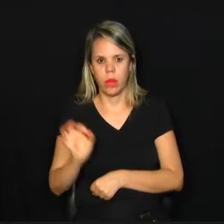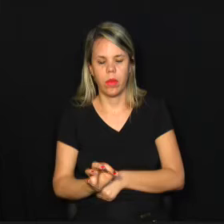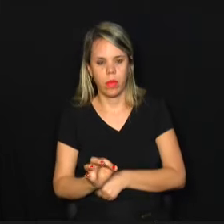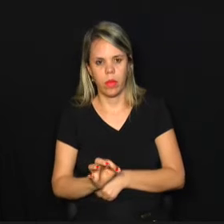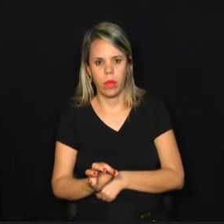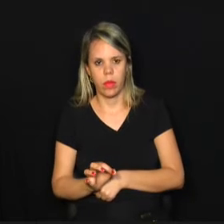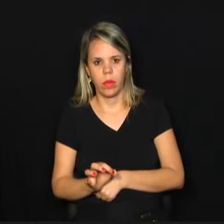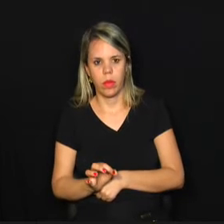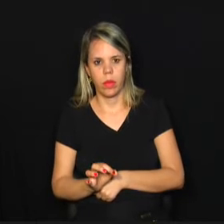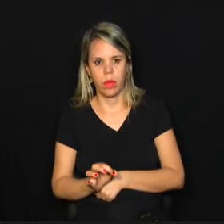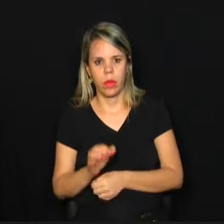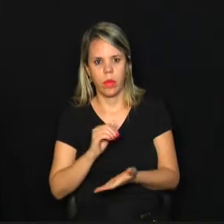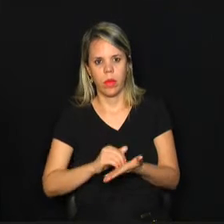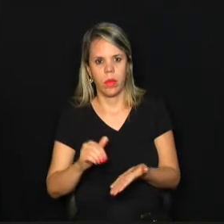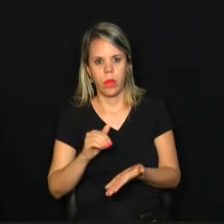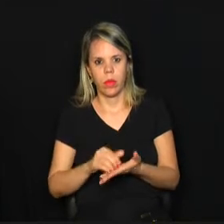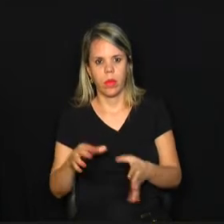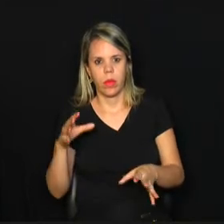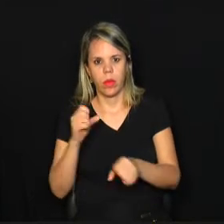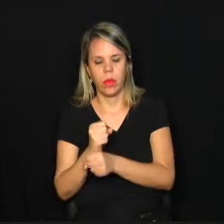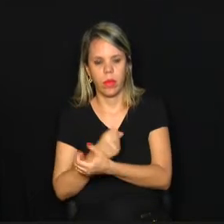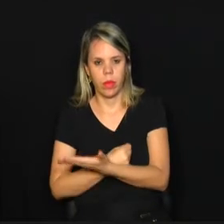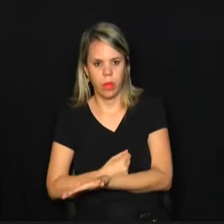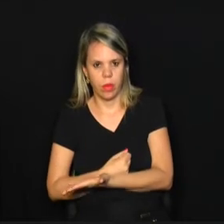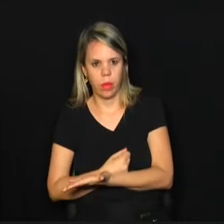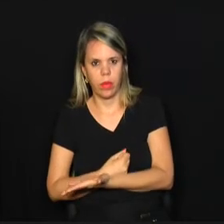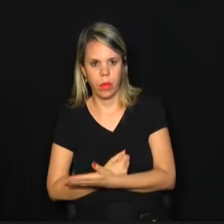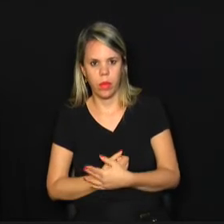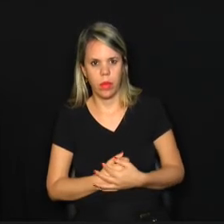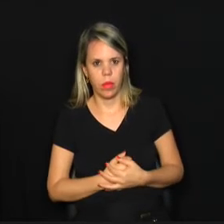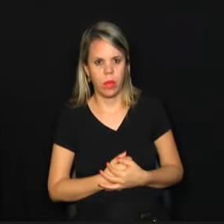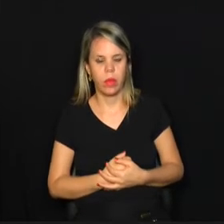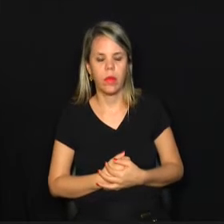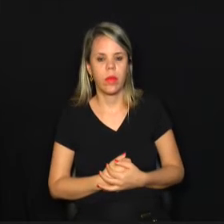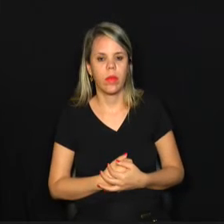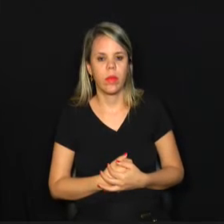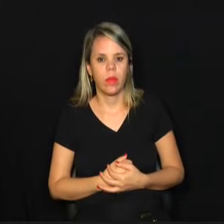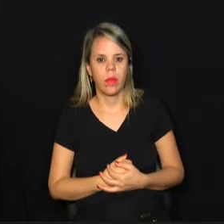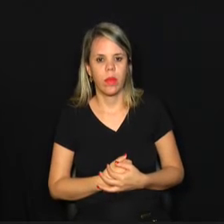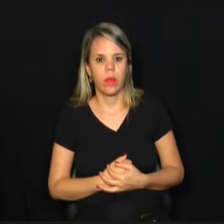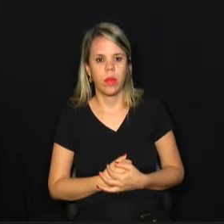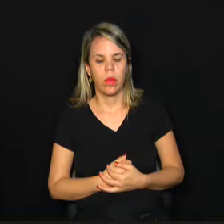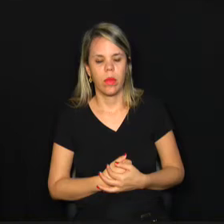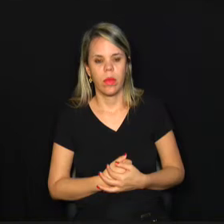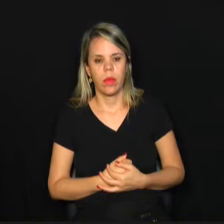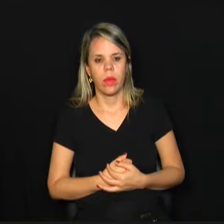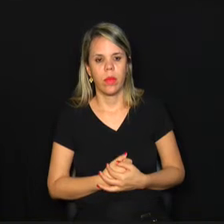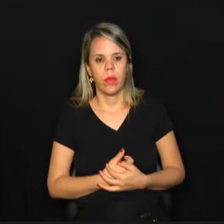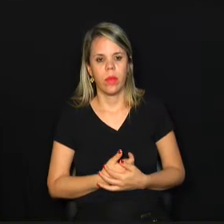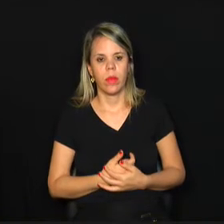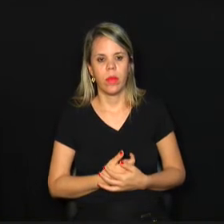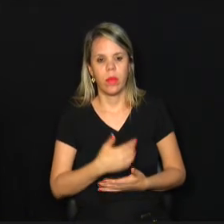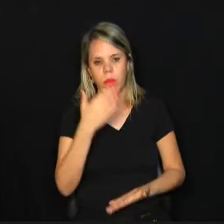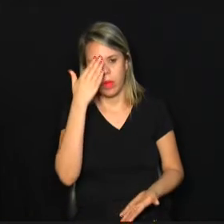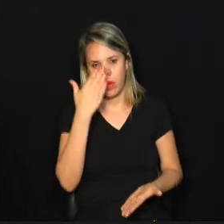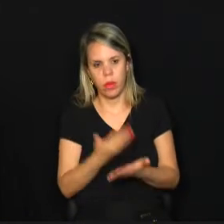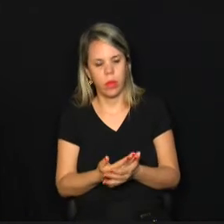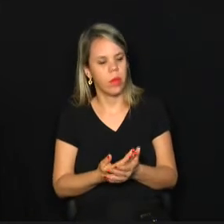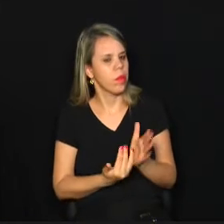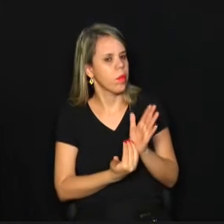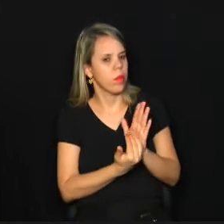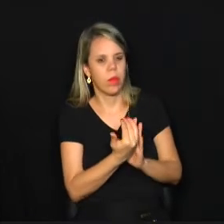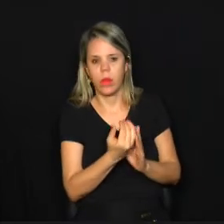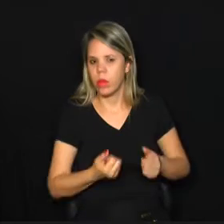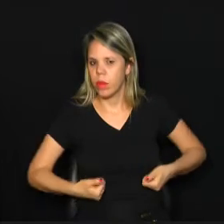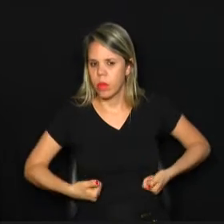dado informado pelo secretário de Finanças. Então, assim, e também acredito que não vai ampliar o gasto,